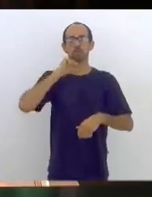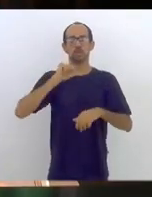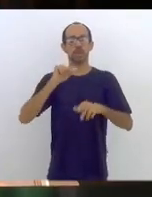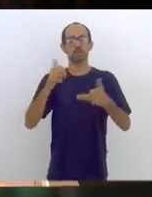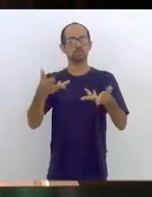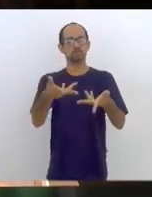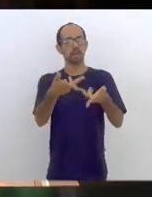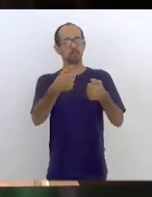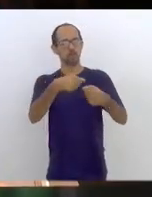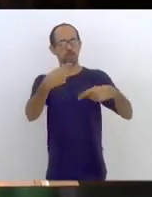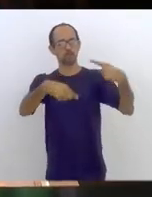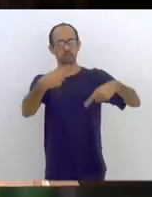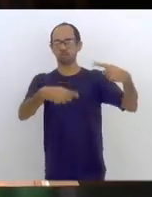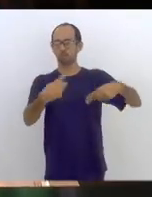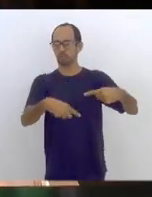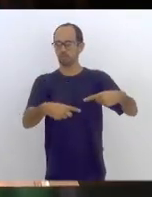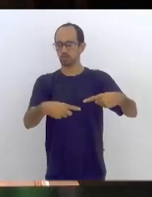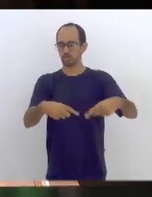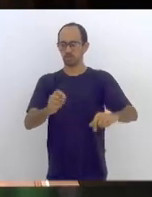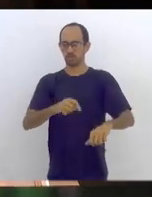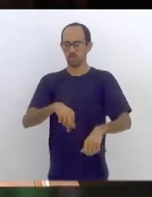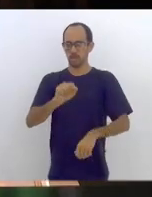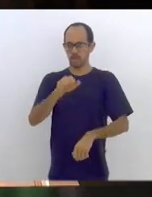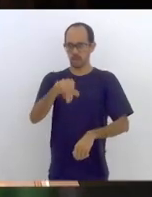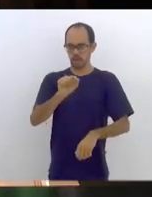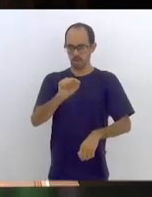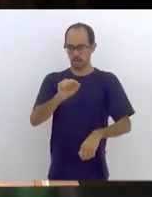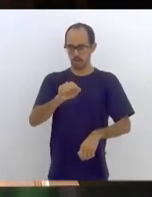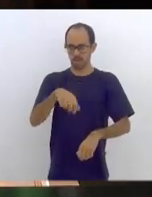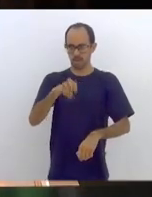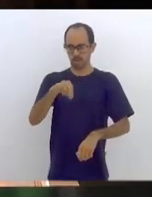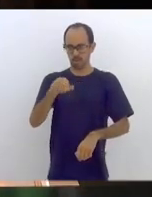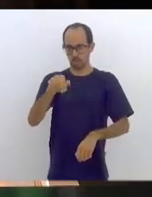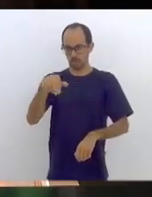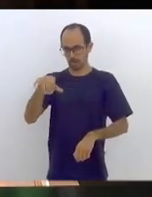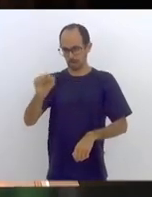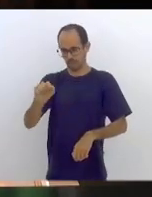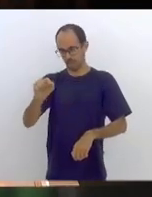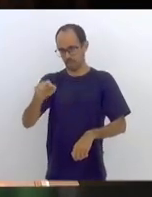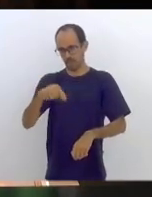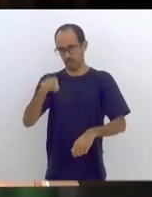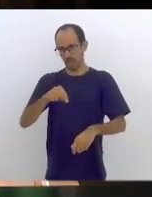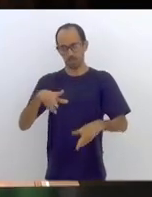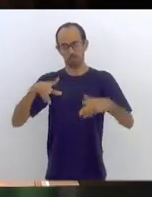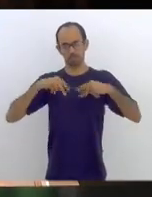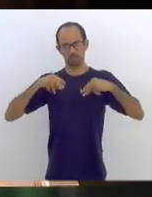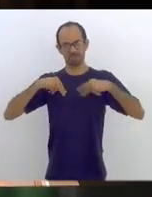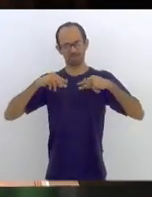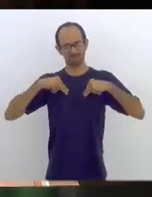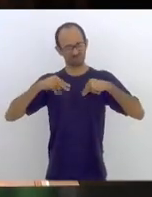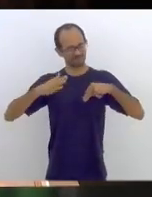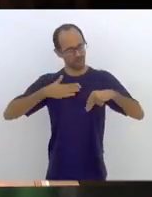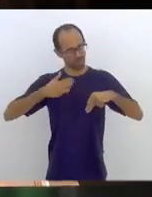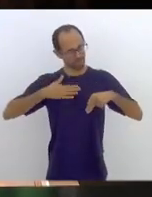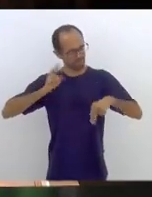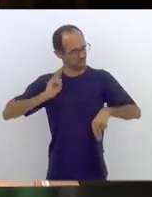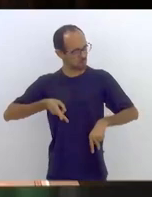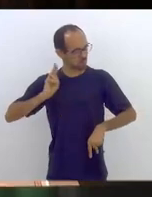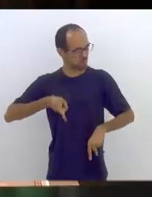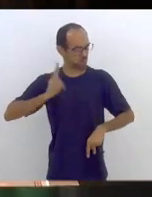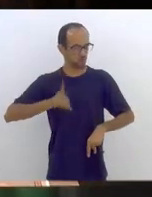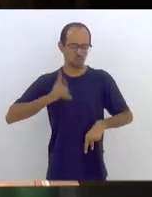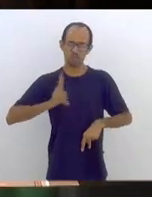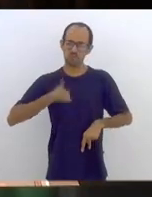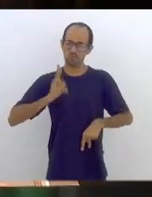na política, que é Áurea Carolina e Mônica Francisco. Isso é um privilégio que eu vou levar eternamente. E ter